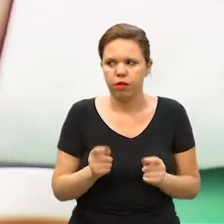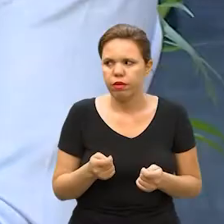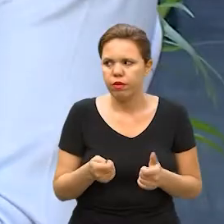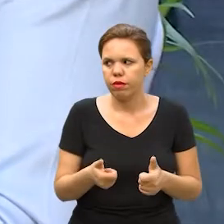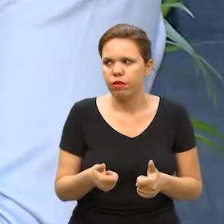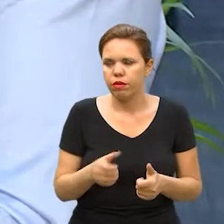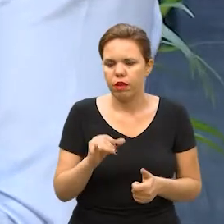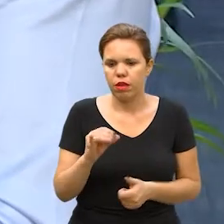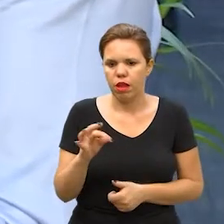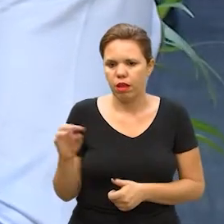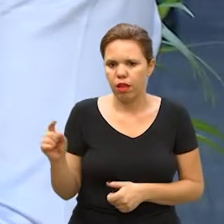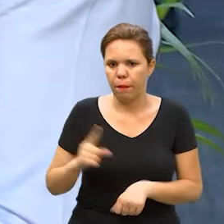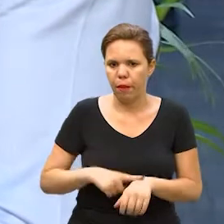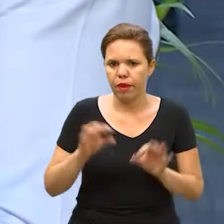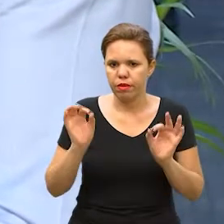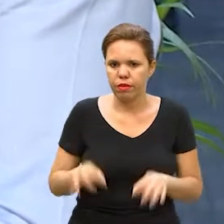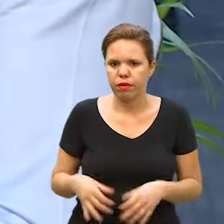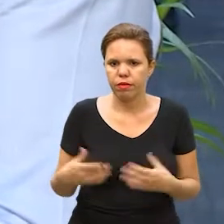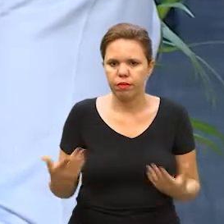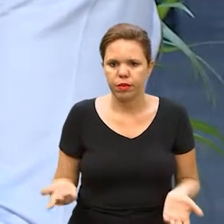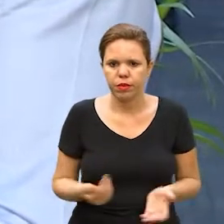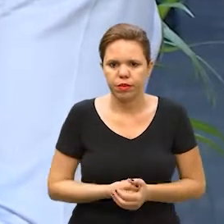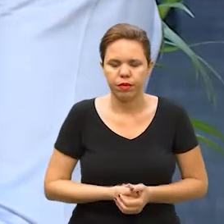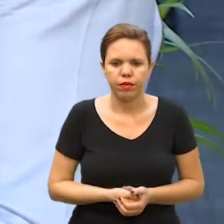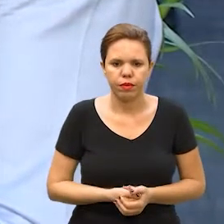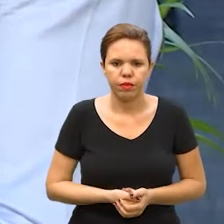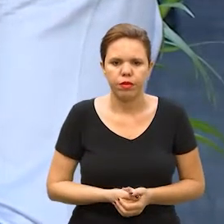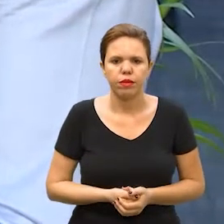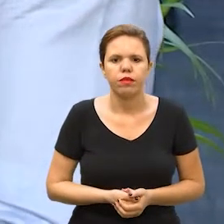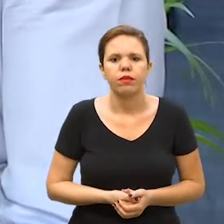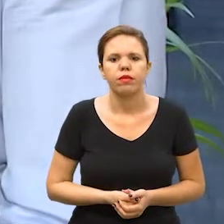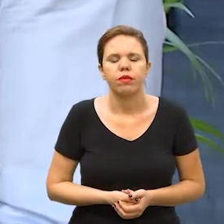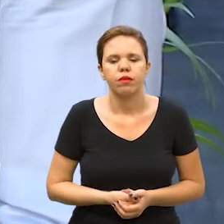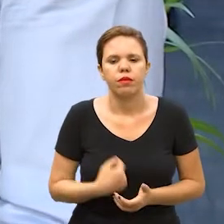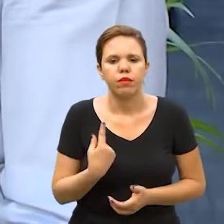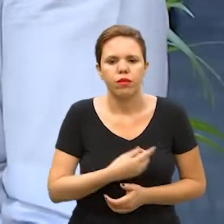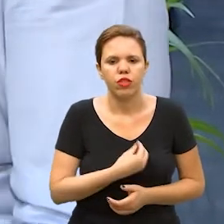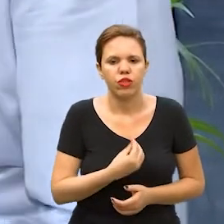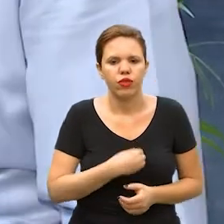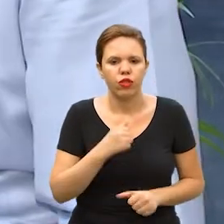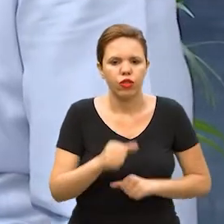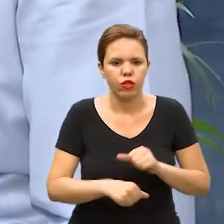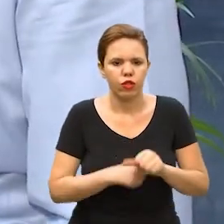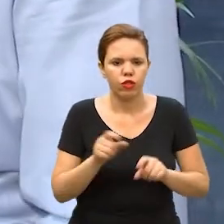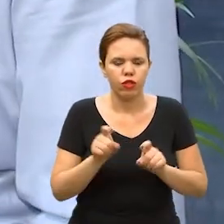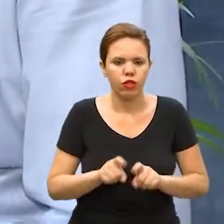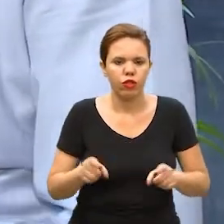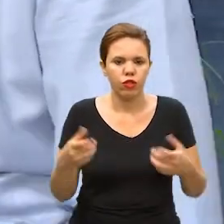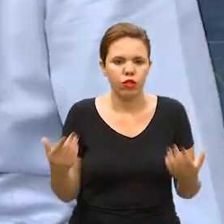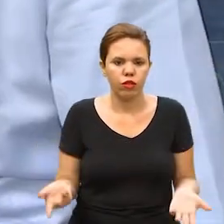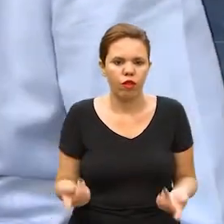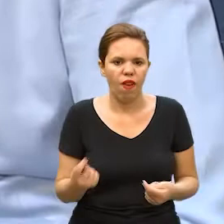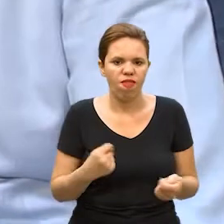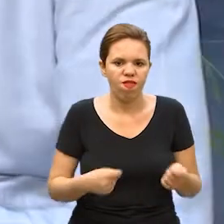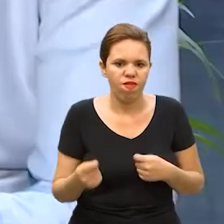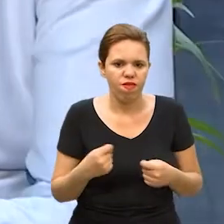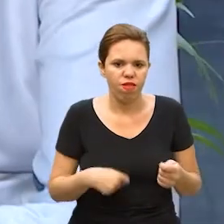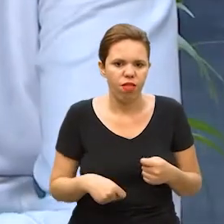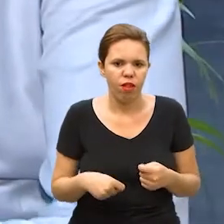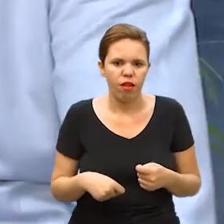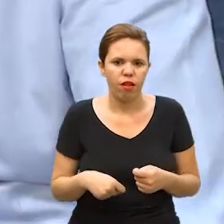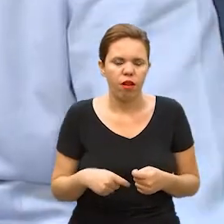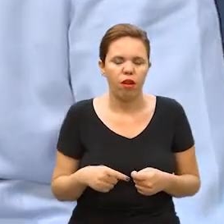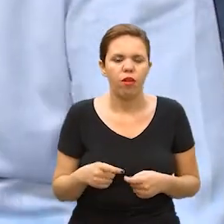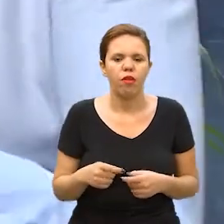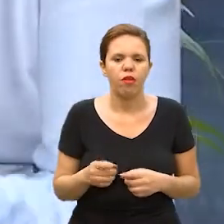a CIT para o momento ideal, que é esse que a gente vive de transformação digital, né? Os negócios indo para a